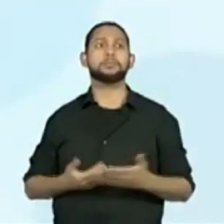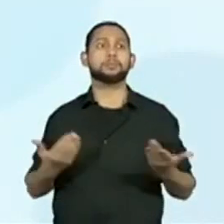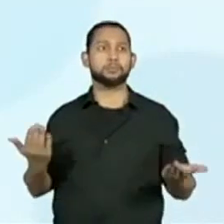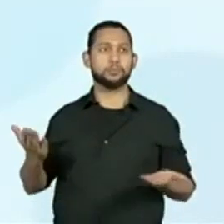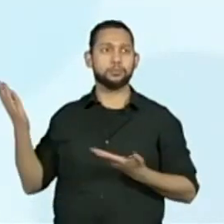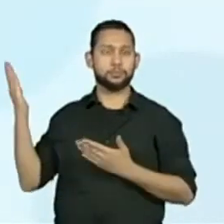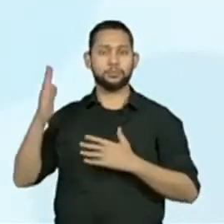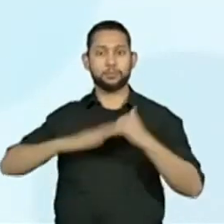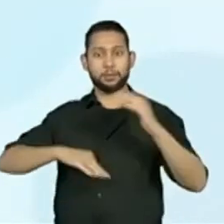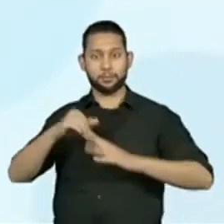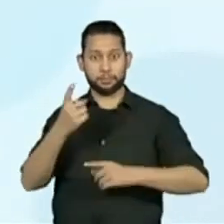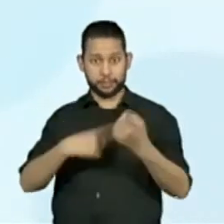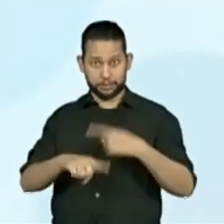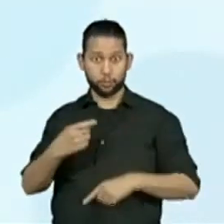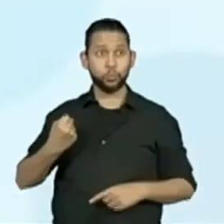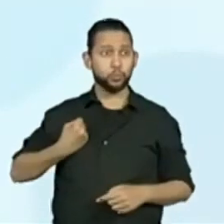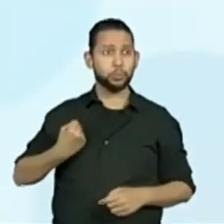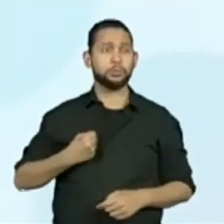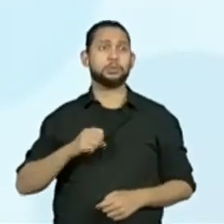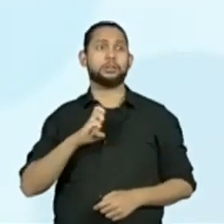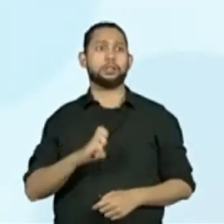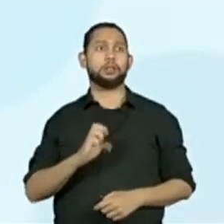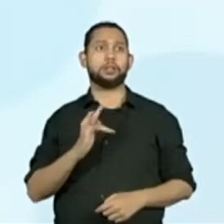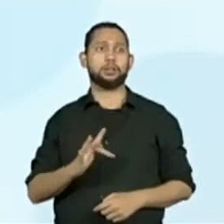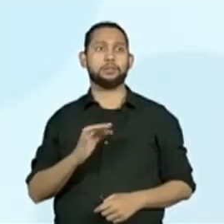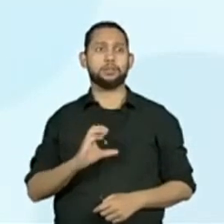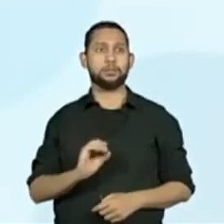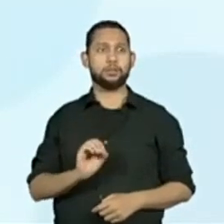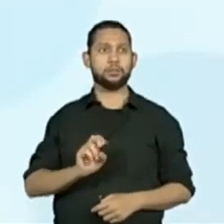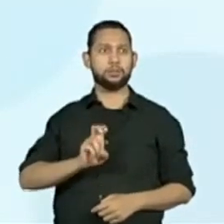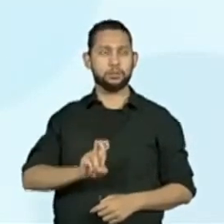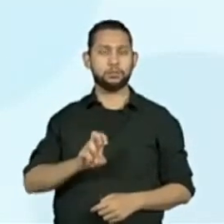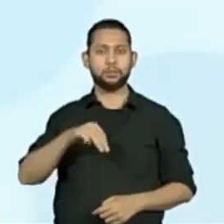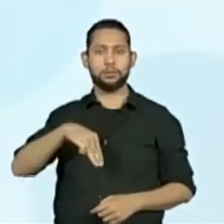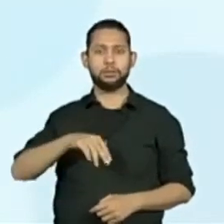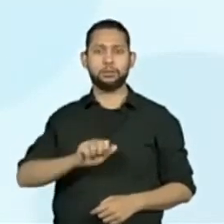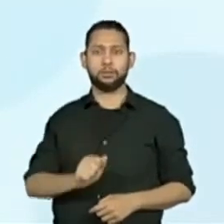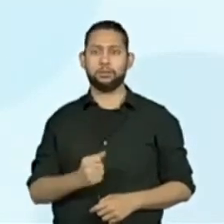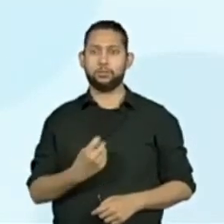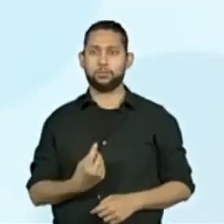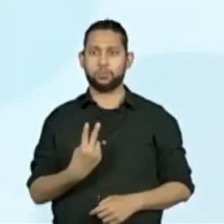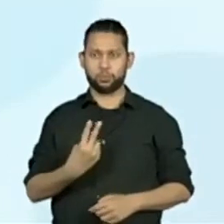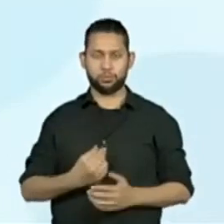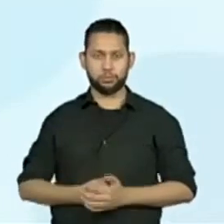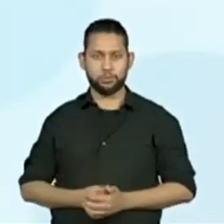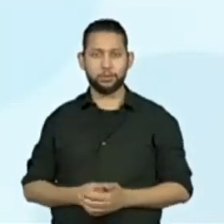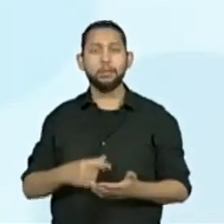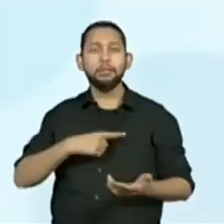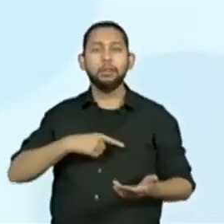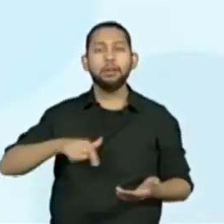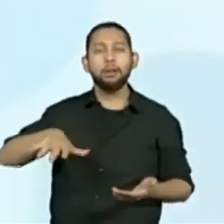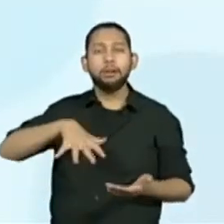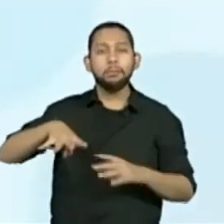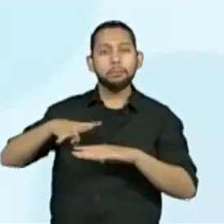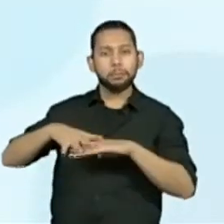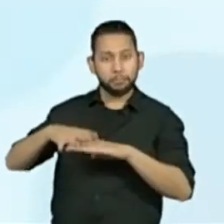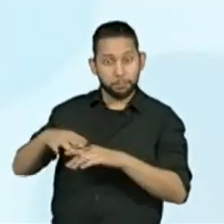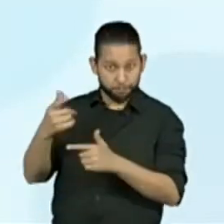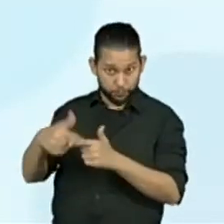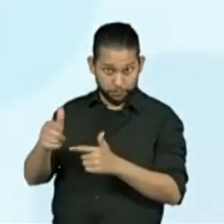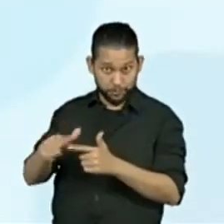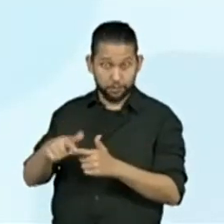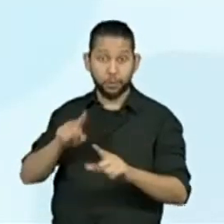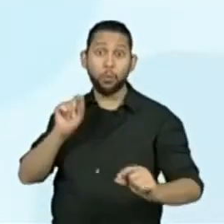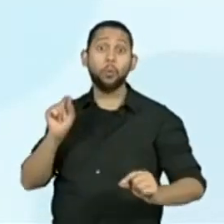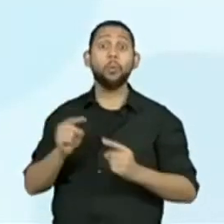e é habilidade ef-05 ma12 resolver situações-problema que envolvam